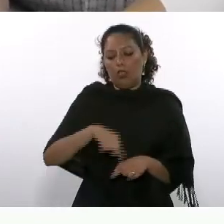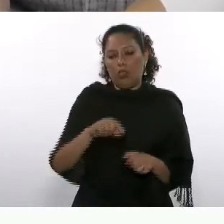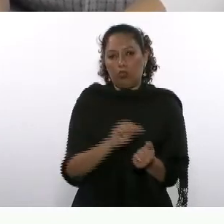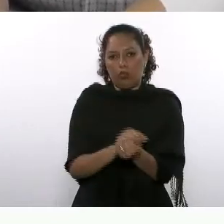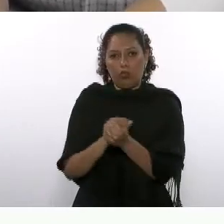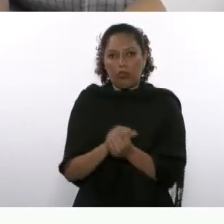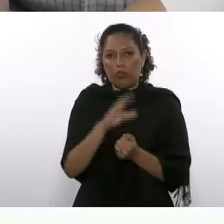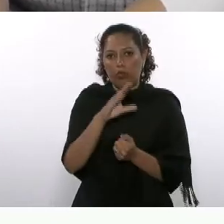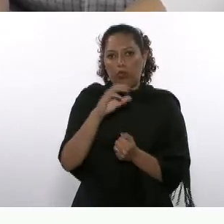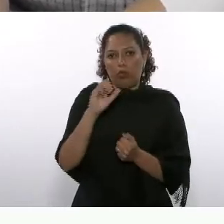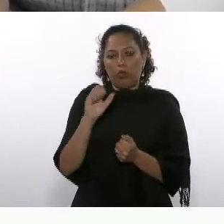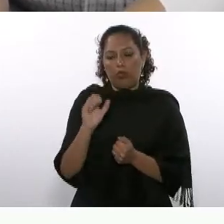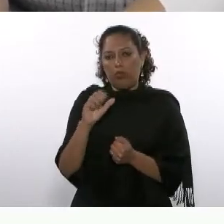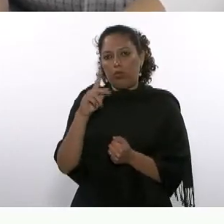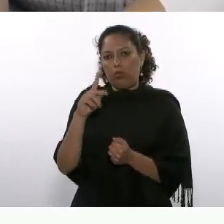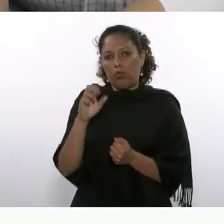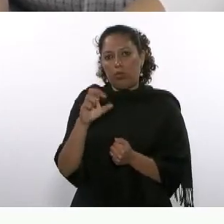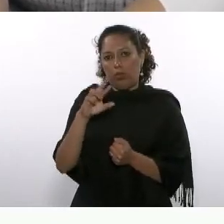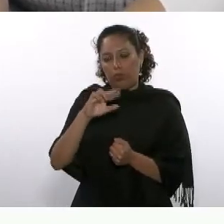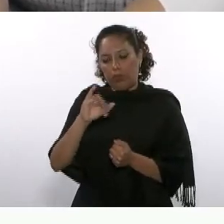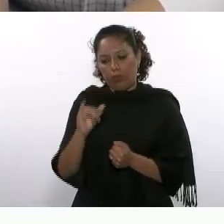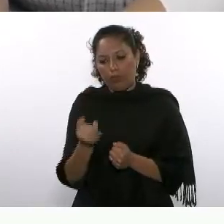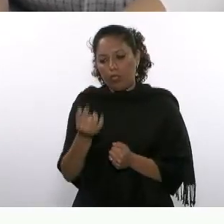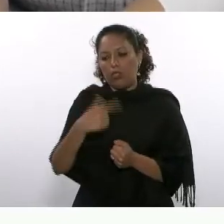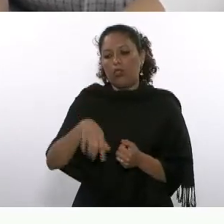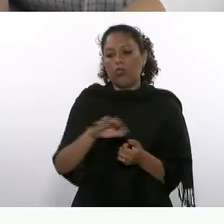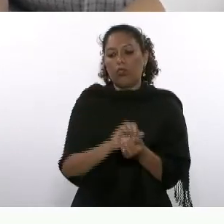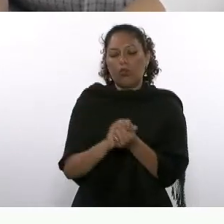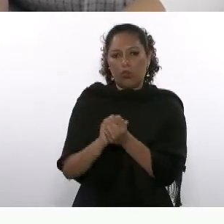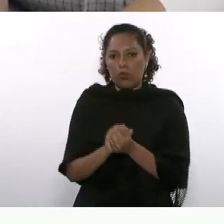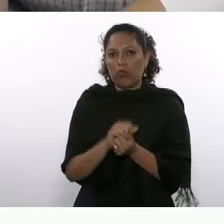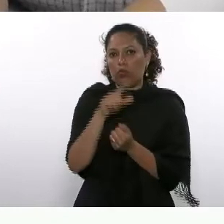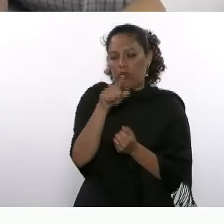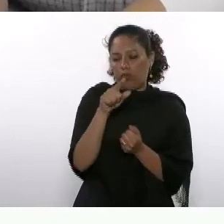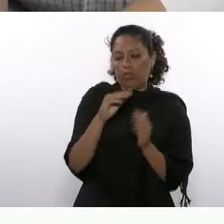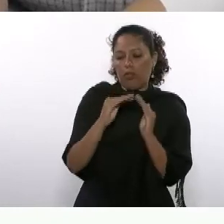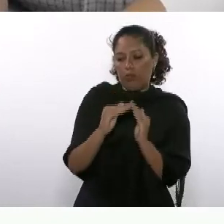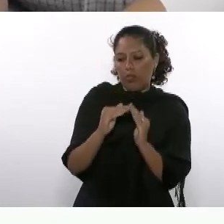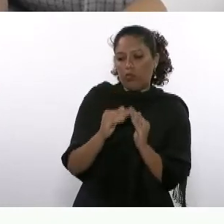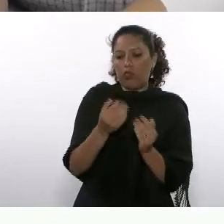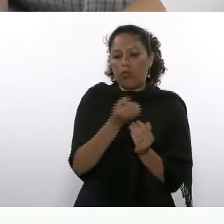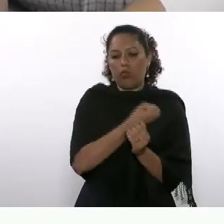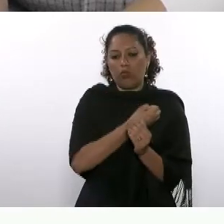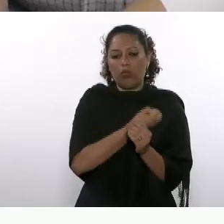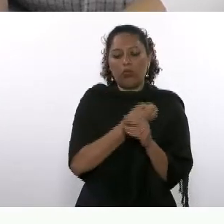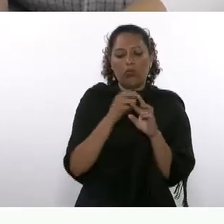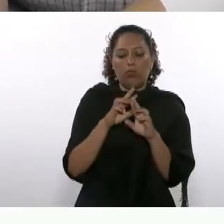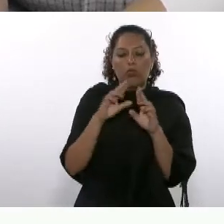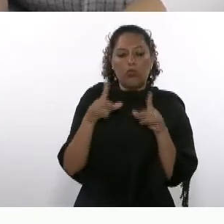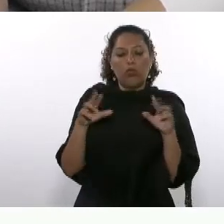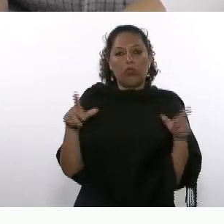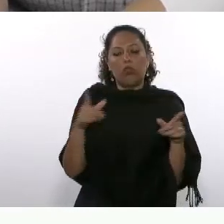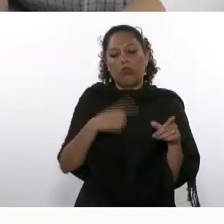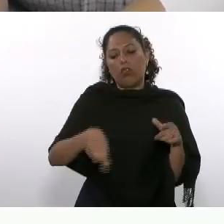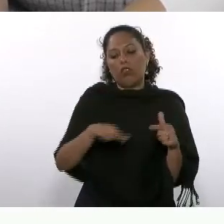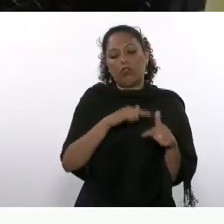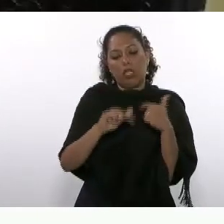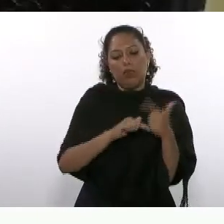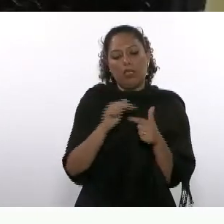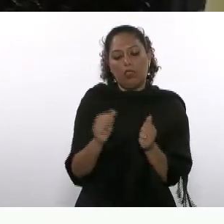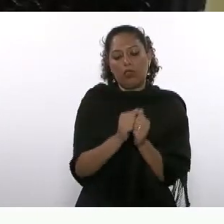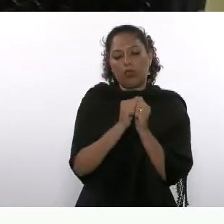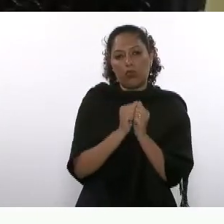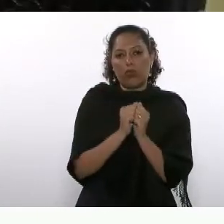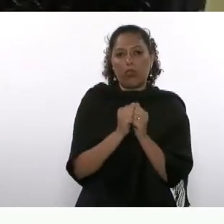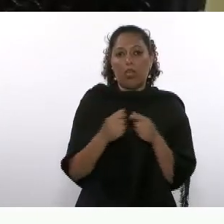pessoal do CEPERJ foi em decorrência de uma solicitação sua, pedindo números para eles, e eles falaram, vamos trabalhar em conjunto. Por conta da frente